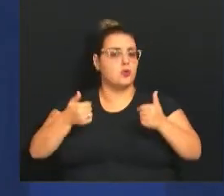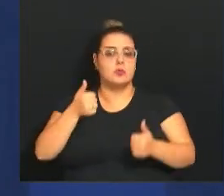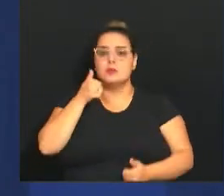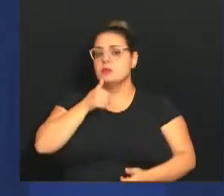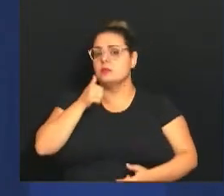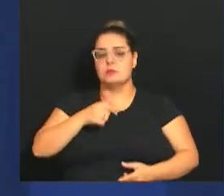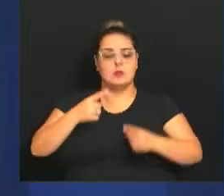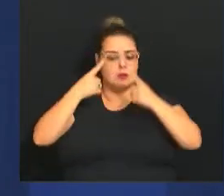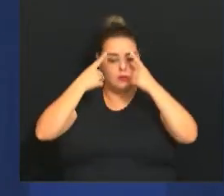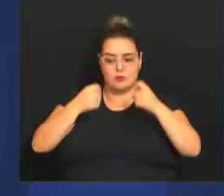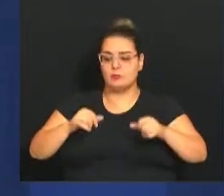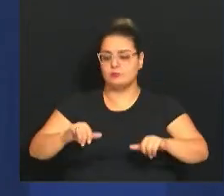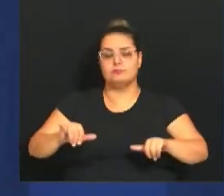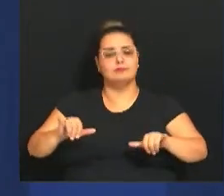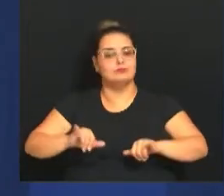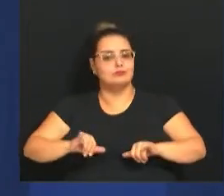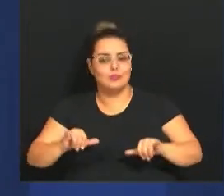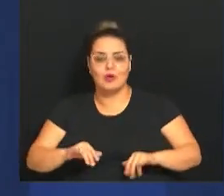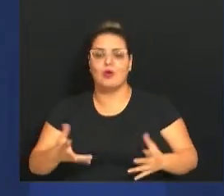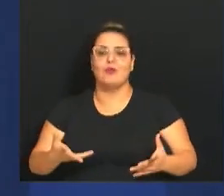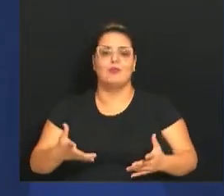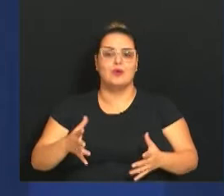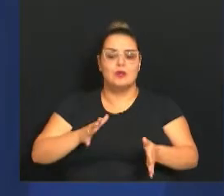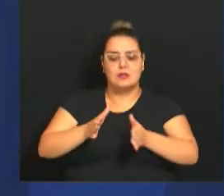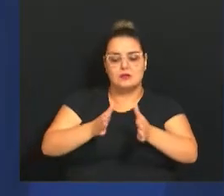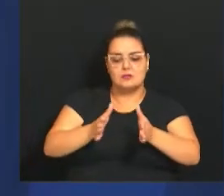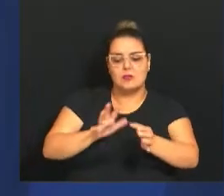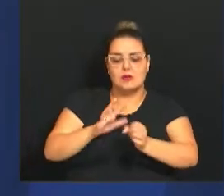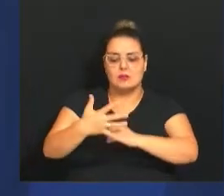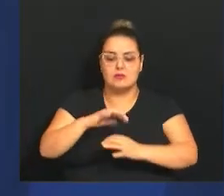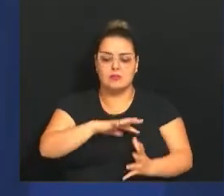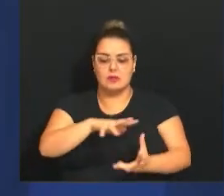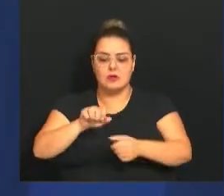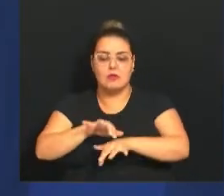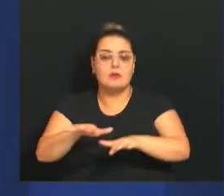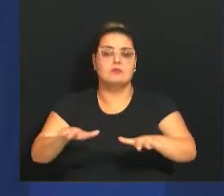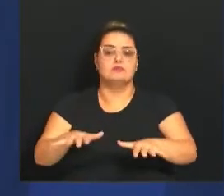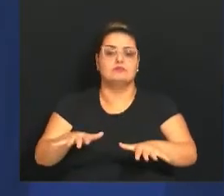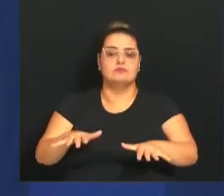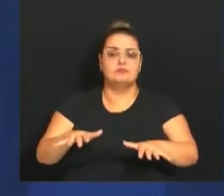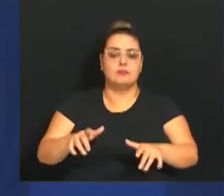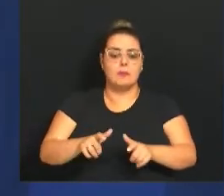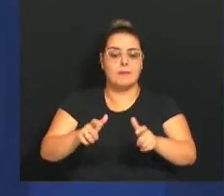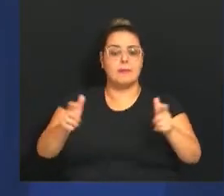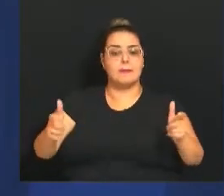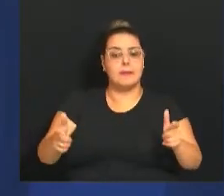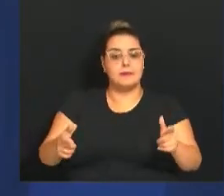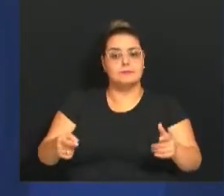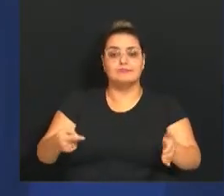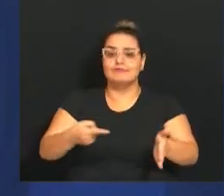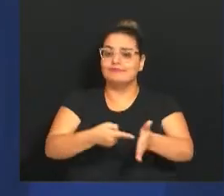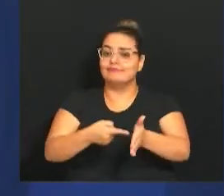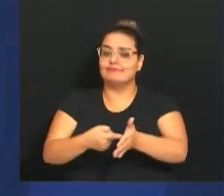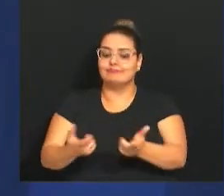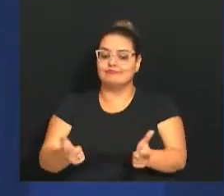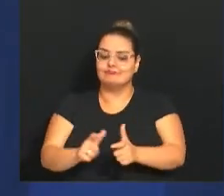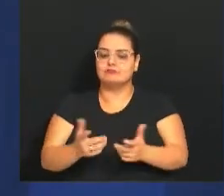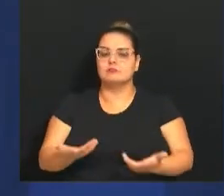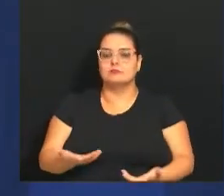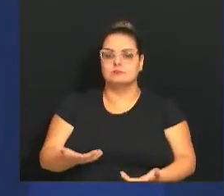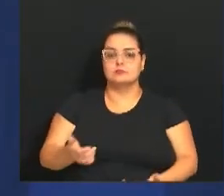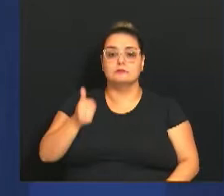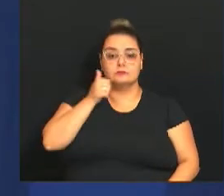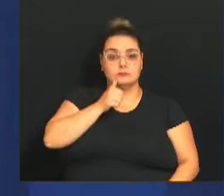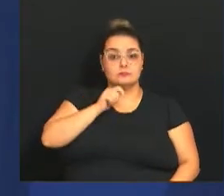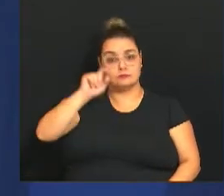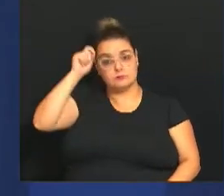durante a pandemia isso cresceu absurdamente enquanto as denúncias têm caído. Mas as mulheres negras, elas sofrem com uma